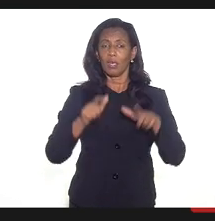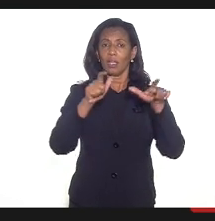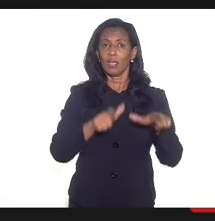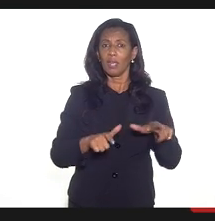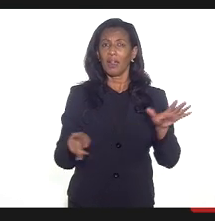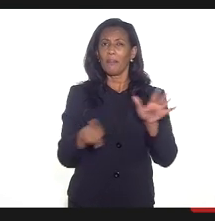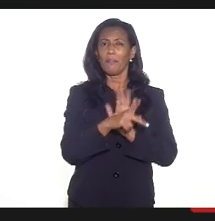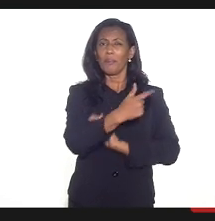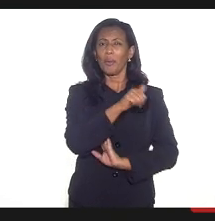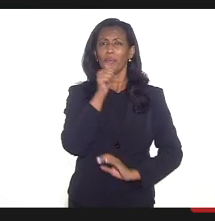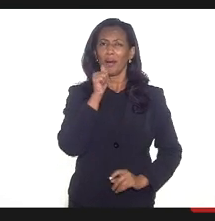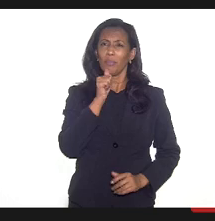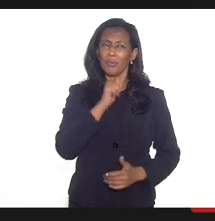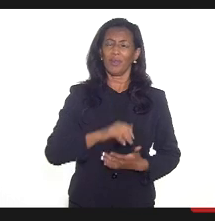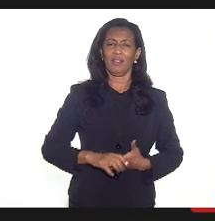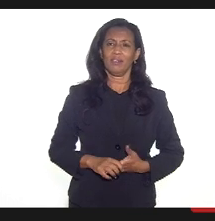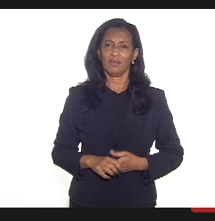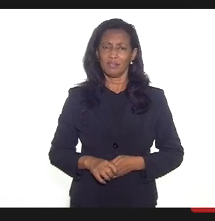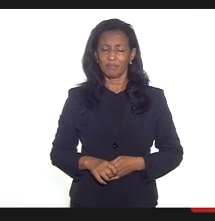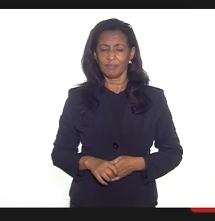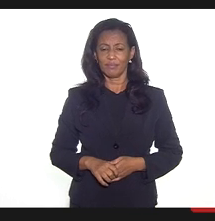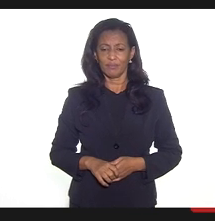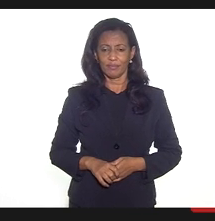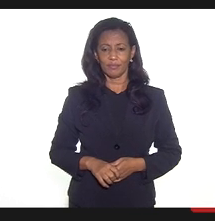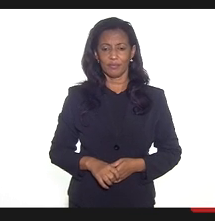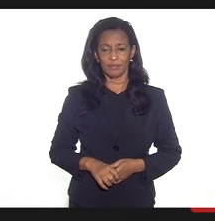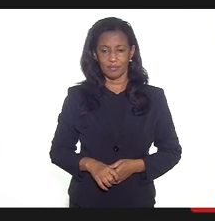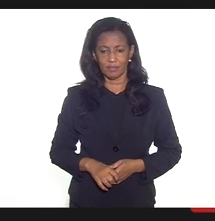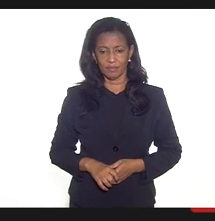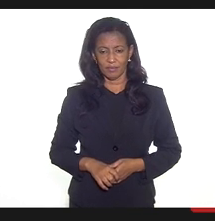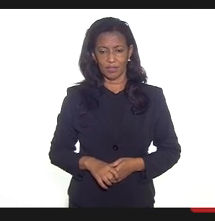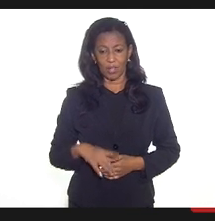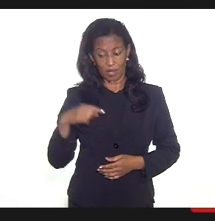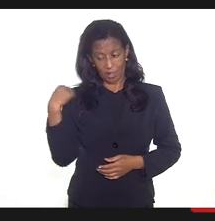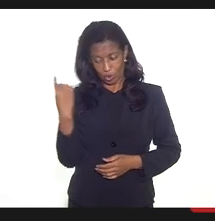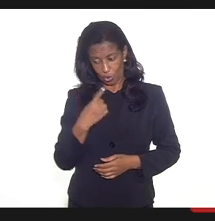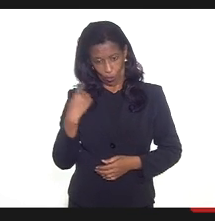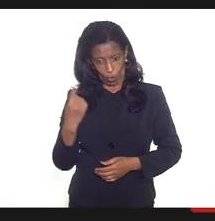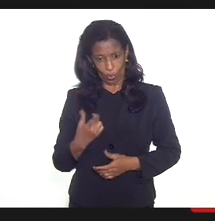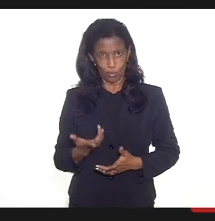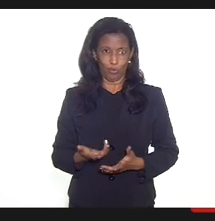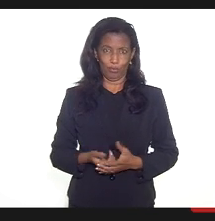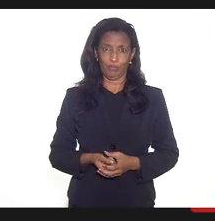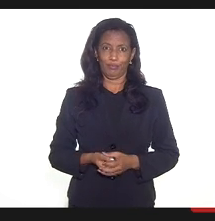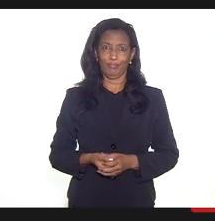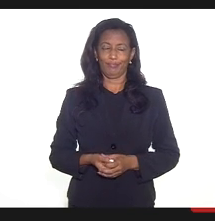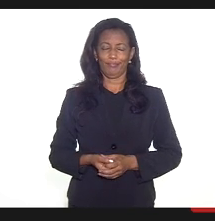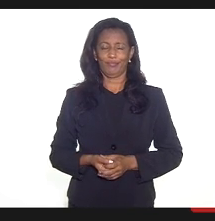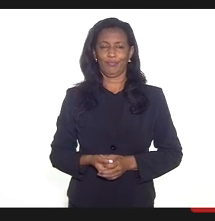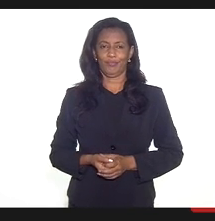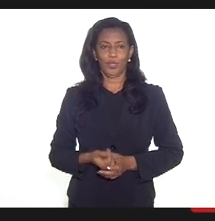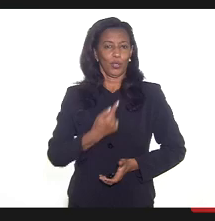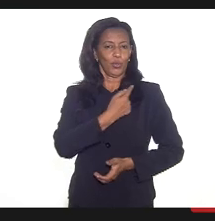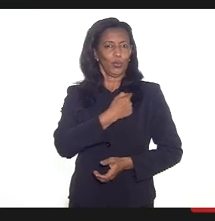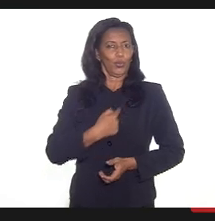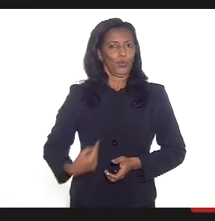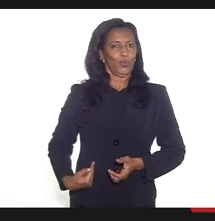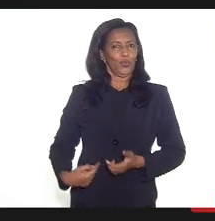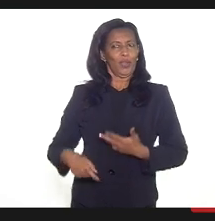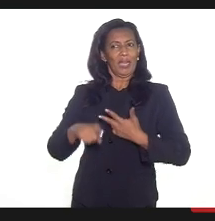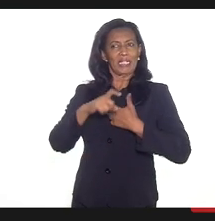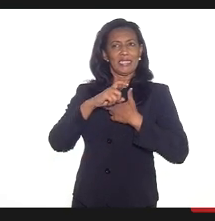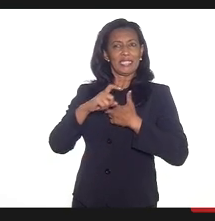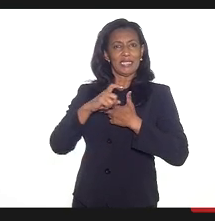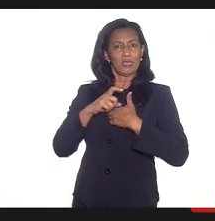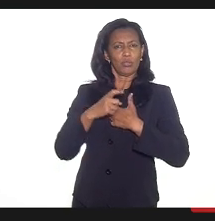que são das mulheres, né? Nosso, né? Vamos dizer assim. E o governo, o executivo,